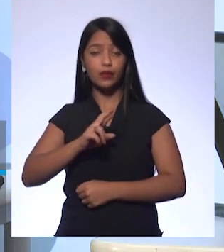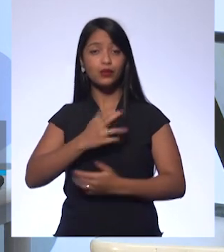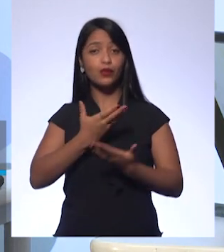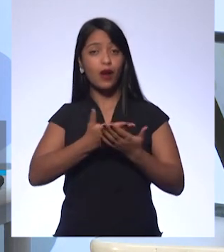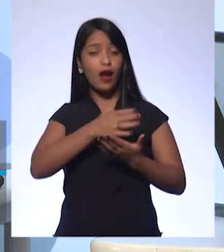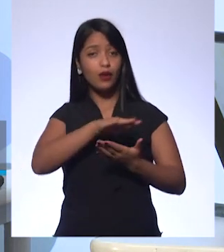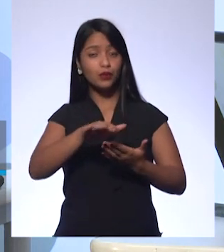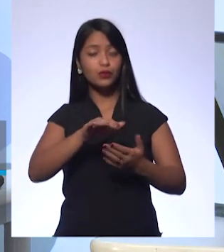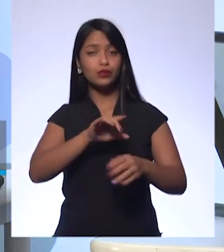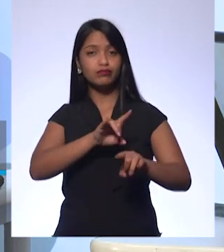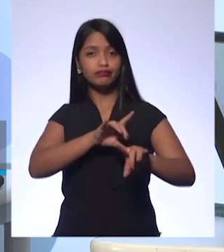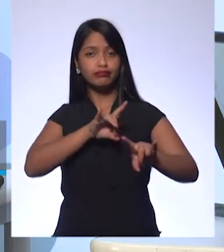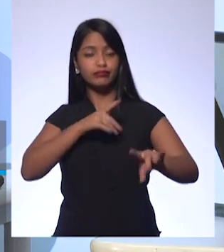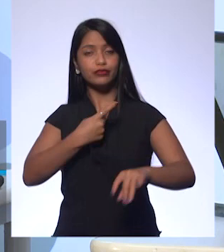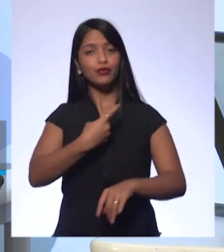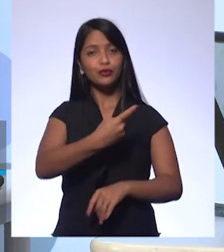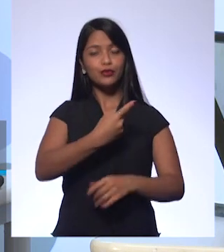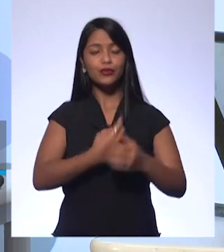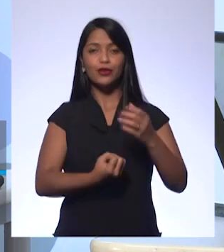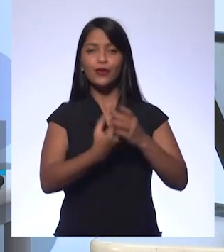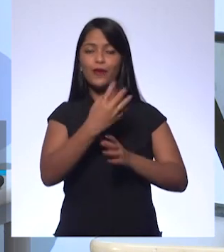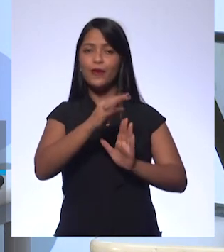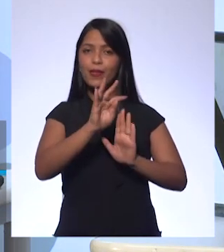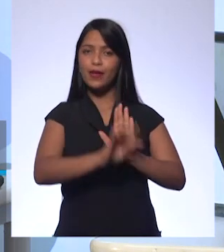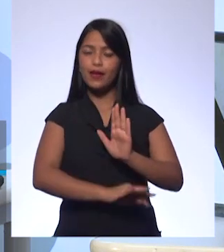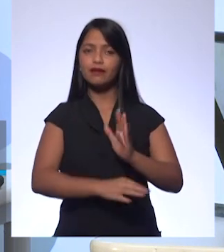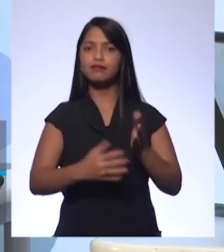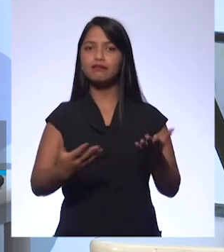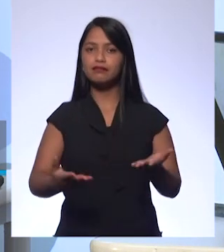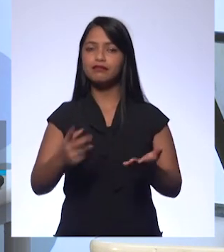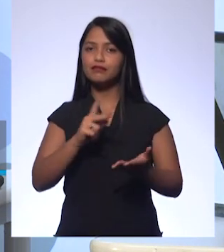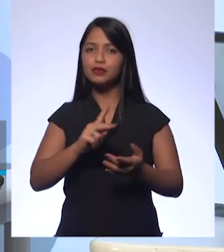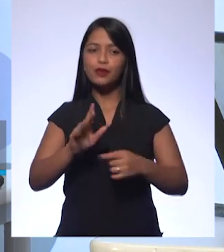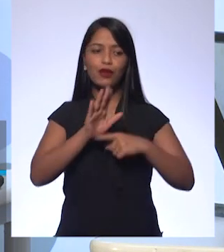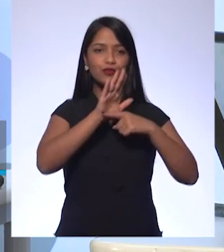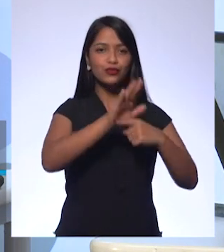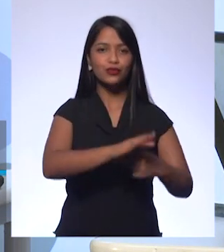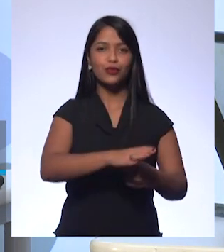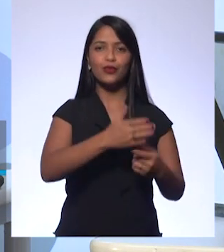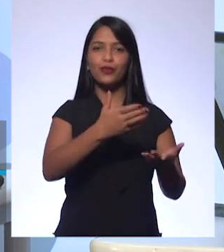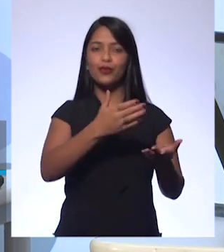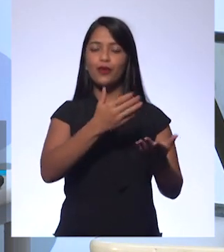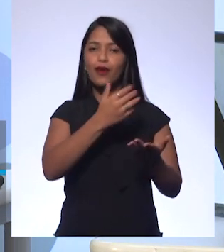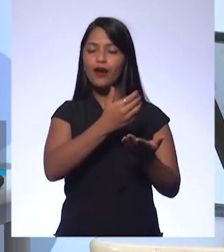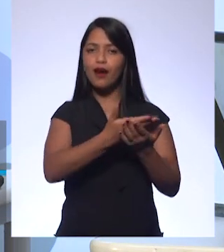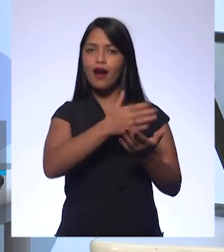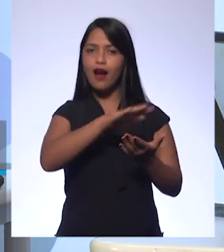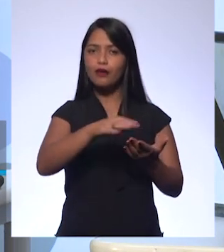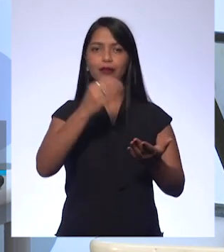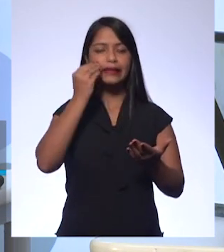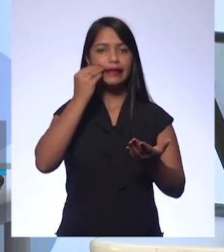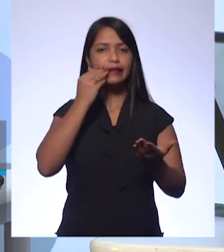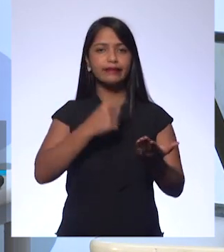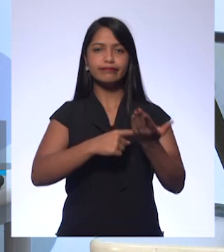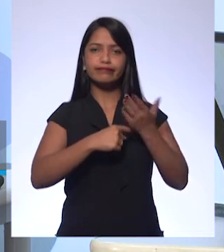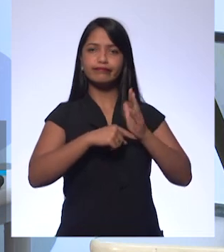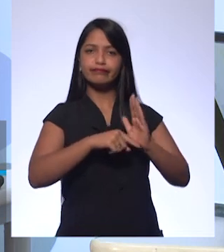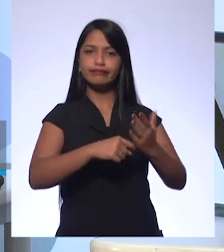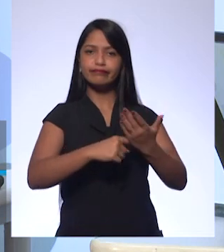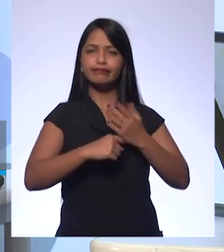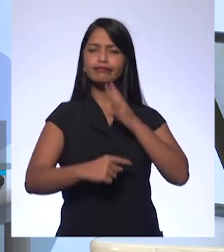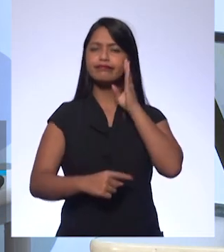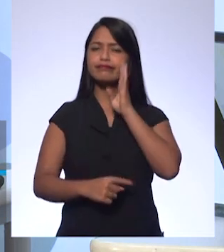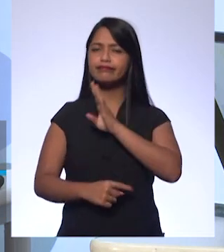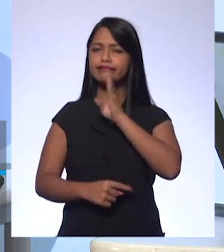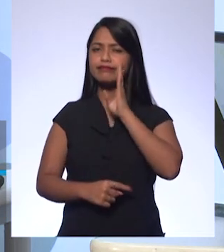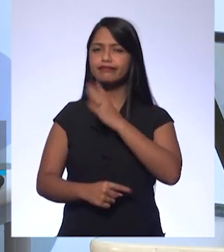ali online, né? Os dois tentando, a professora tentando ajudar, o aluno tentando fazer. Então, assim, essa troca é muito legal. Então, eu vou parar um